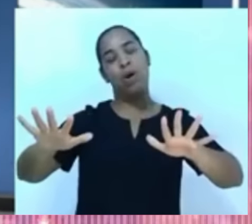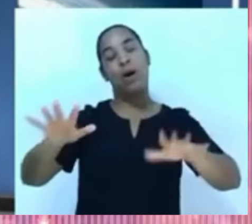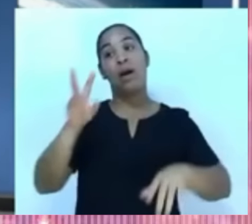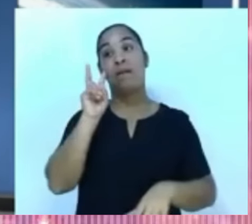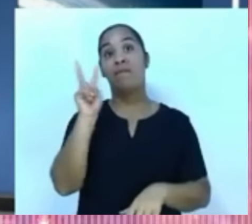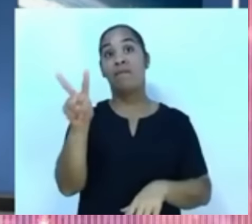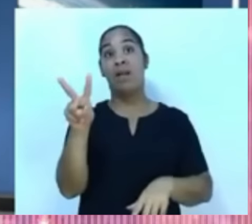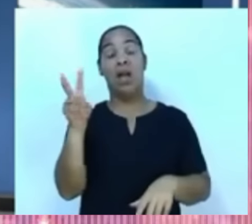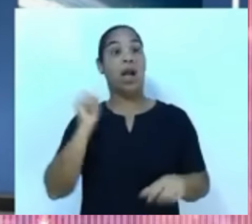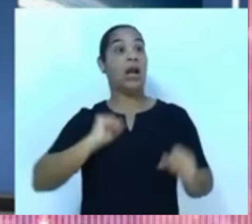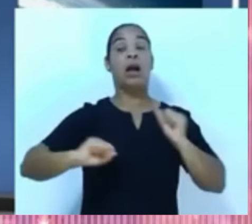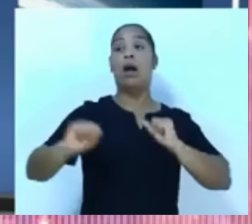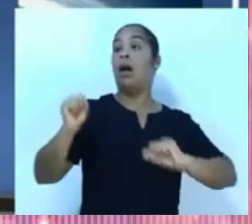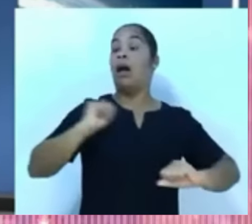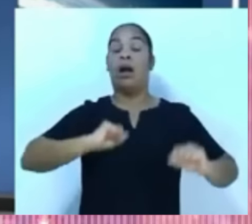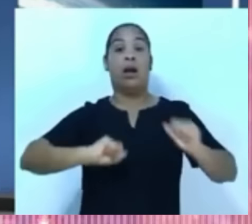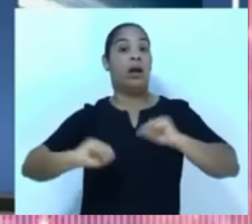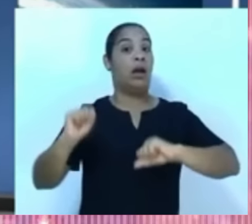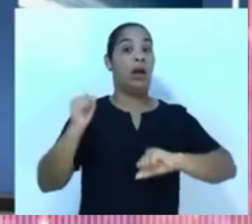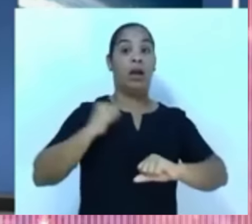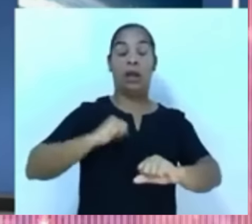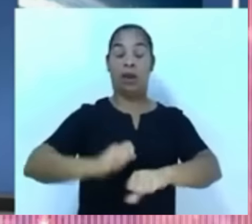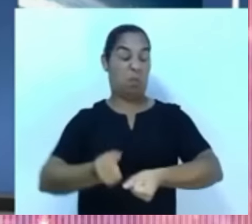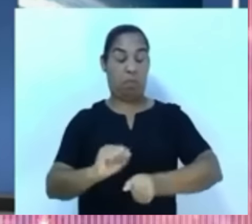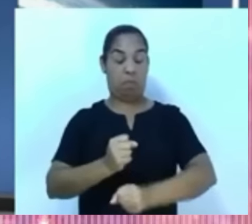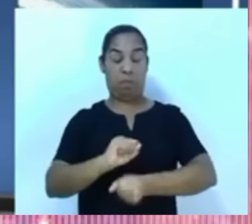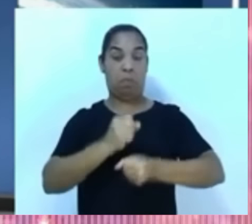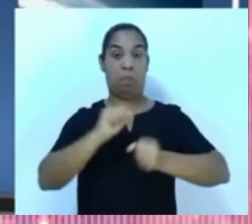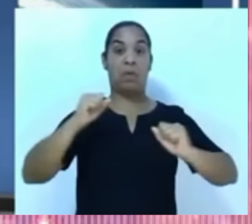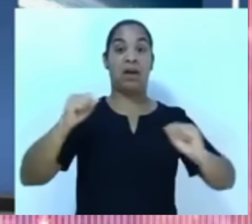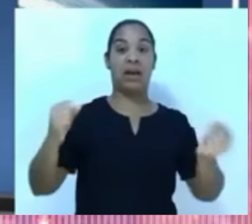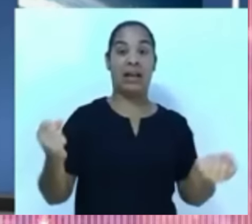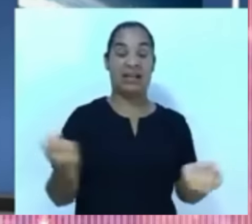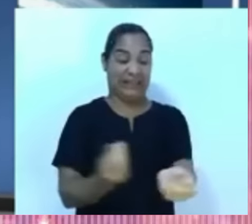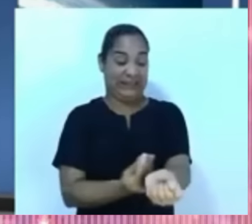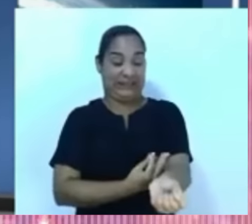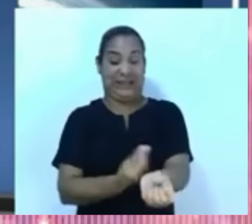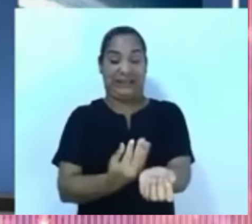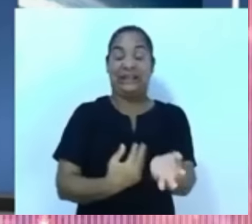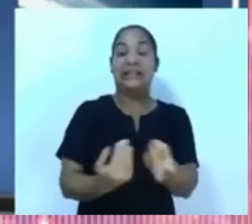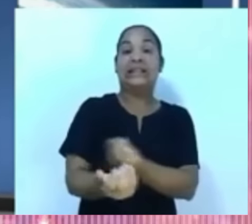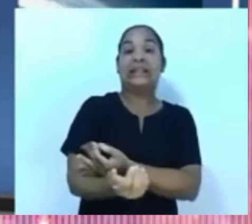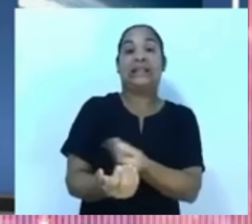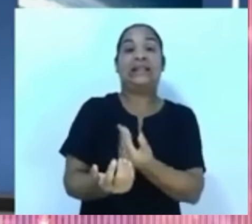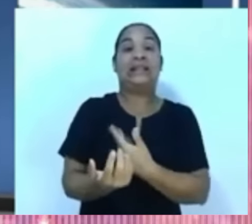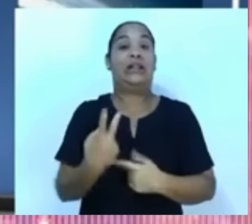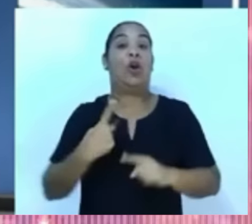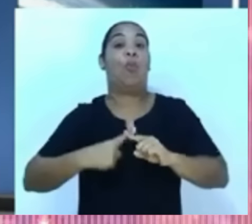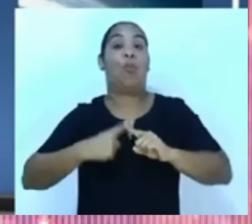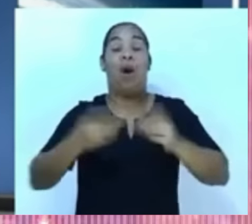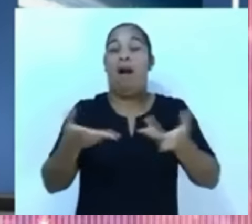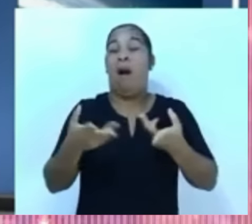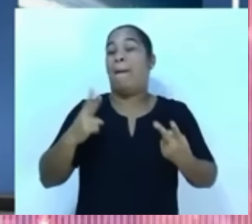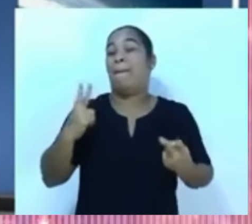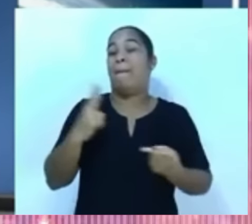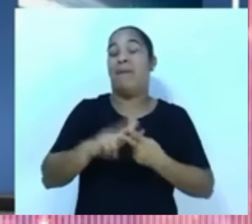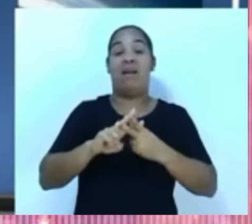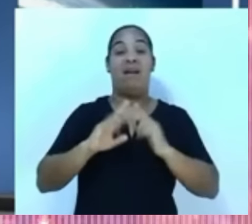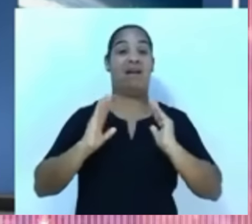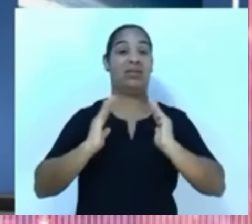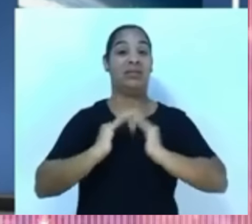ansiosos aqueles que estão com os nervos estraçalhados porque se encontram retidos num cárcere mas